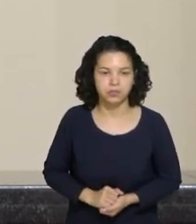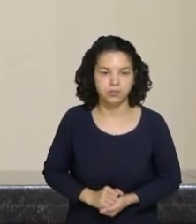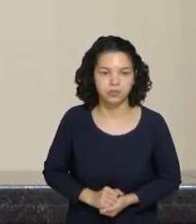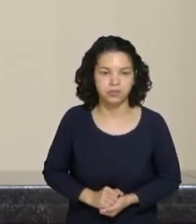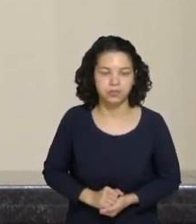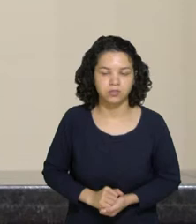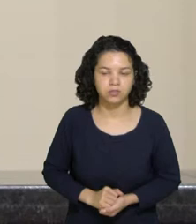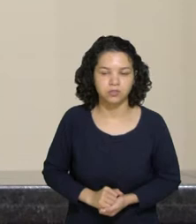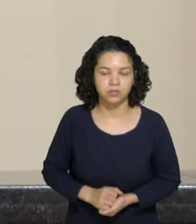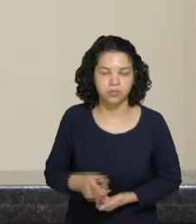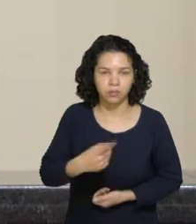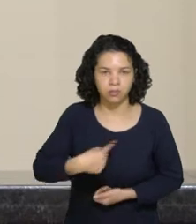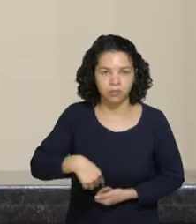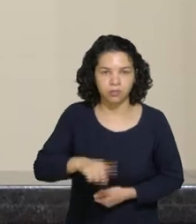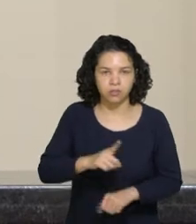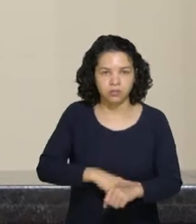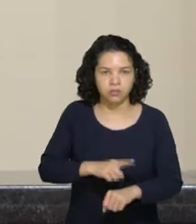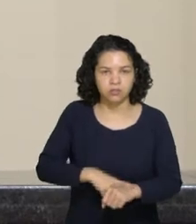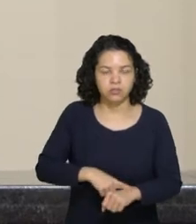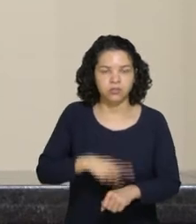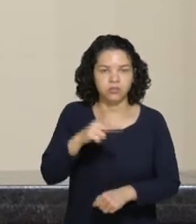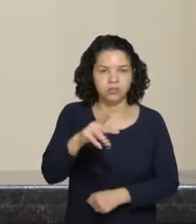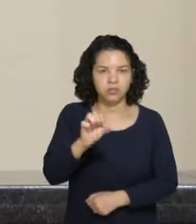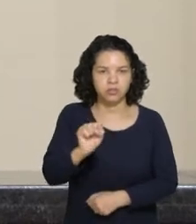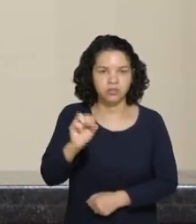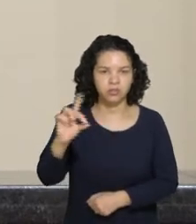Temos horário do PSD,